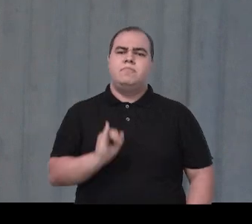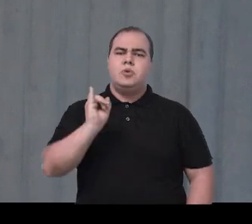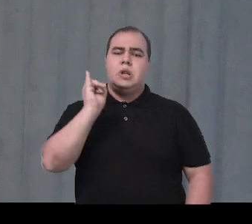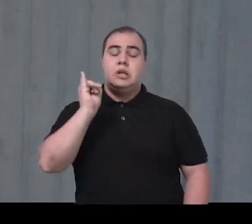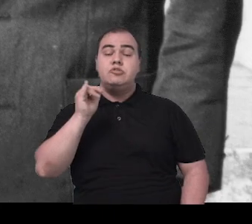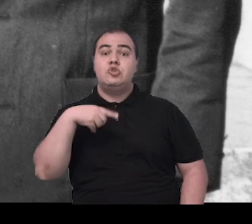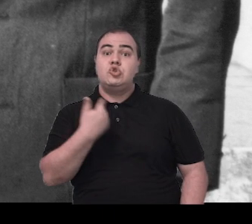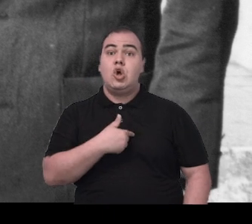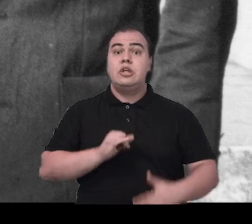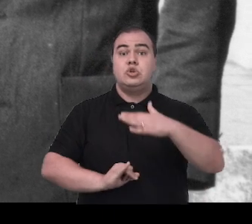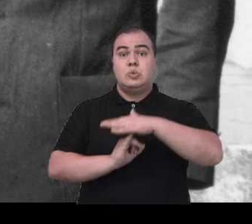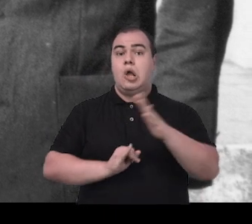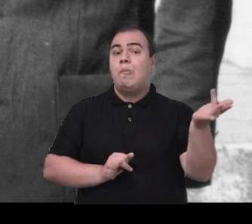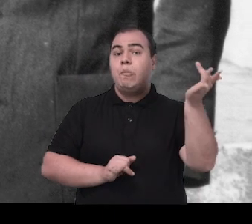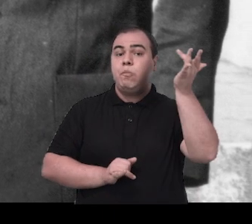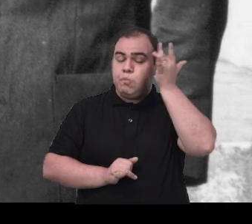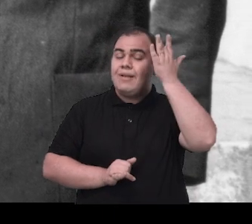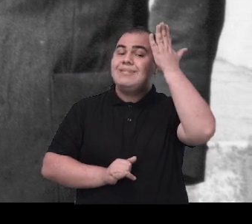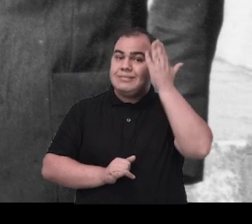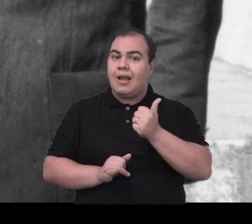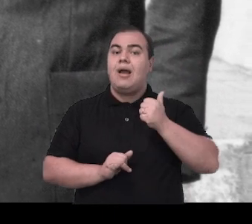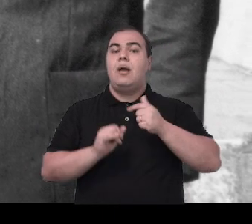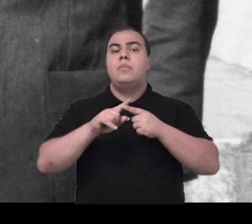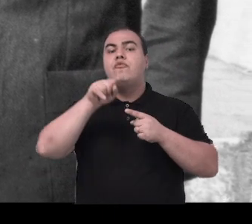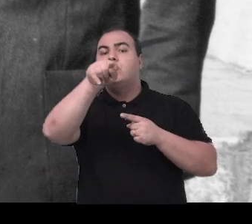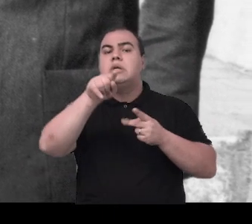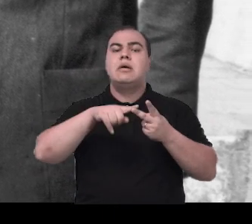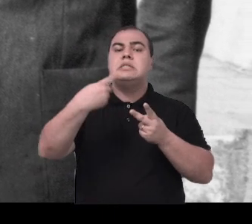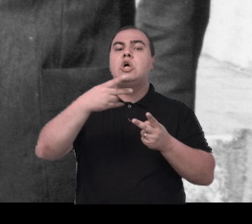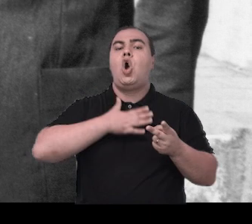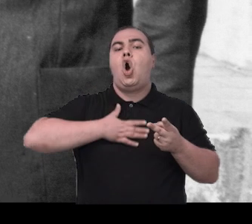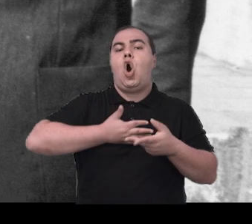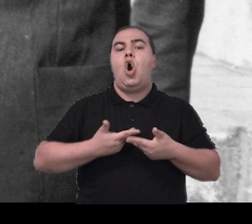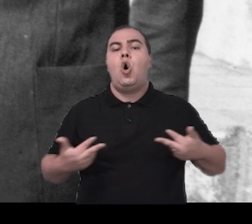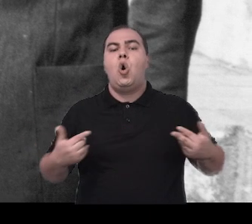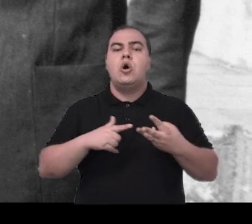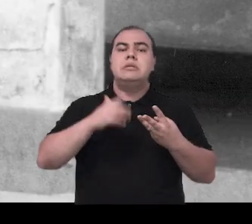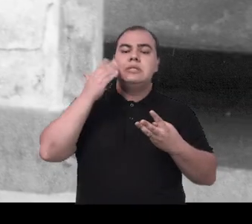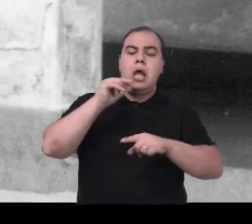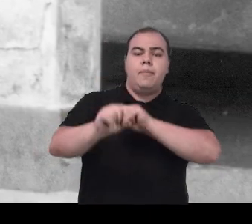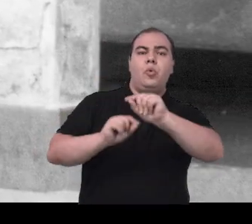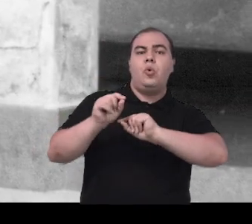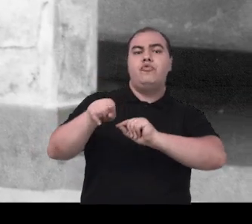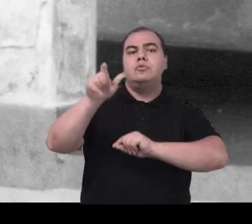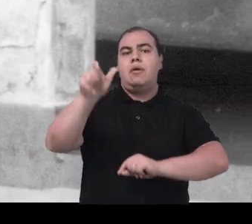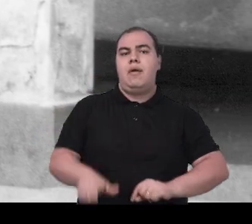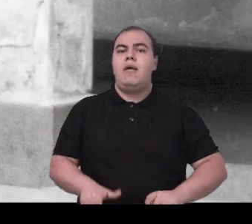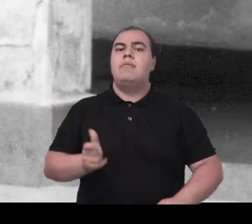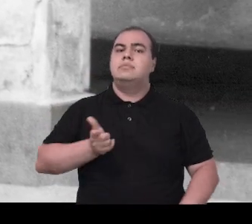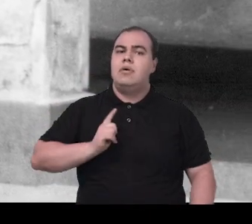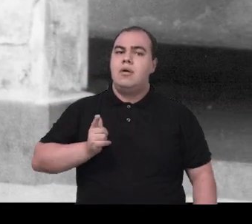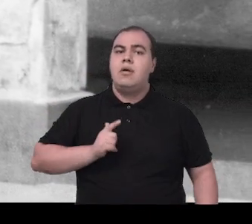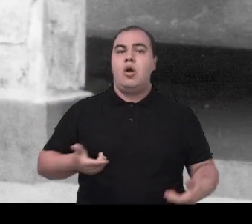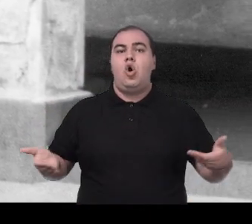seguem intercaladas entre as entrevistas e as fotografias dos lugares e pessoas citadas. Gostos, ela sabe o que você é, ela determina o que